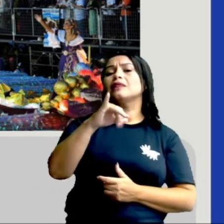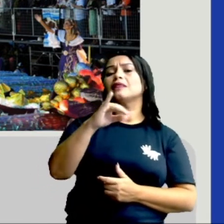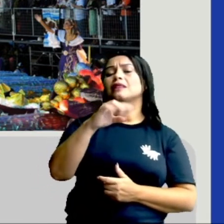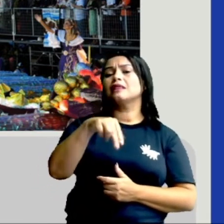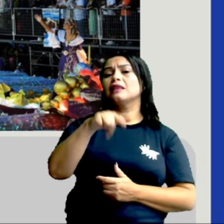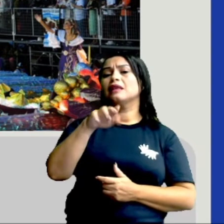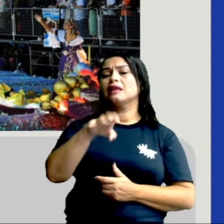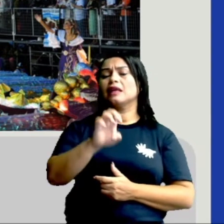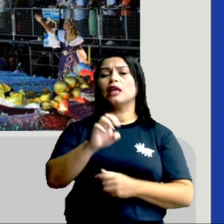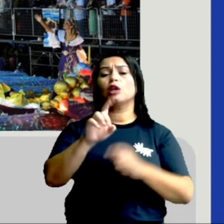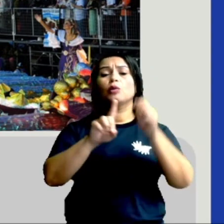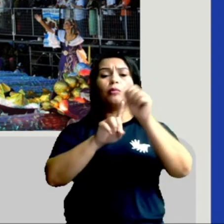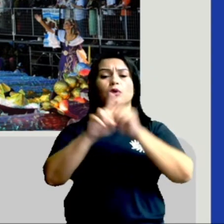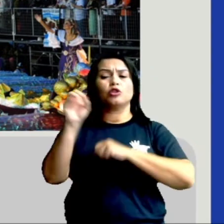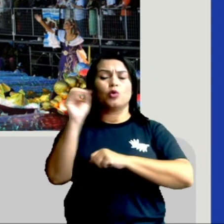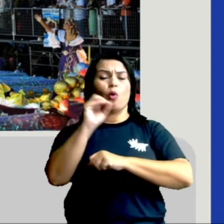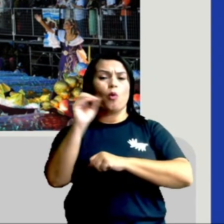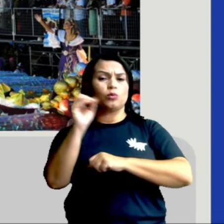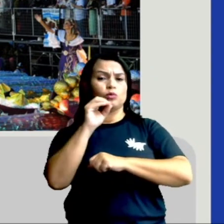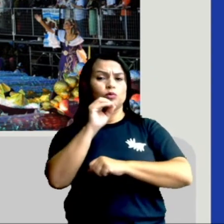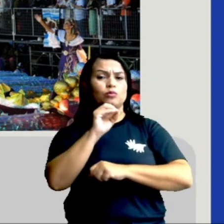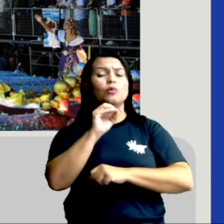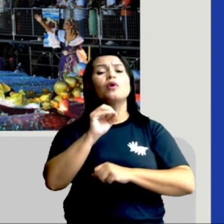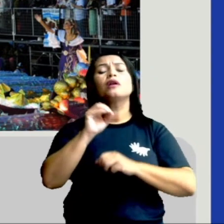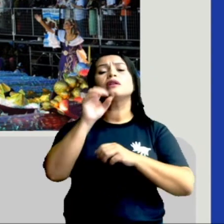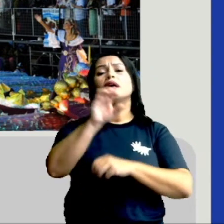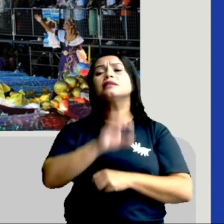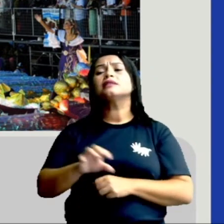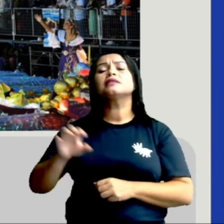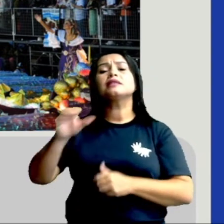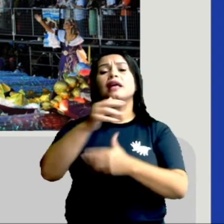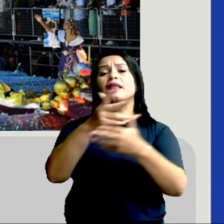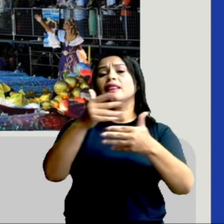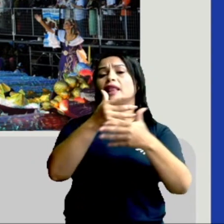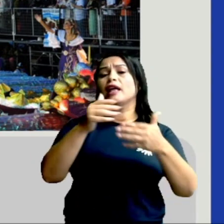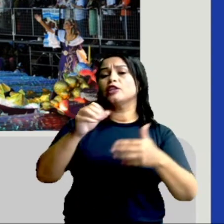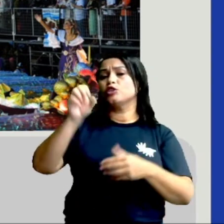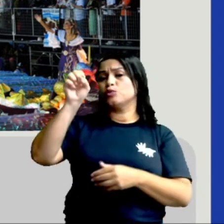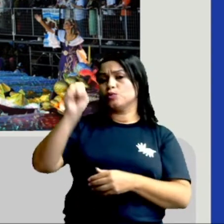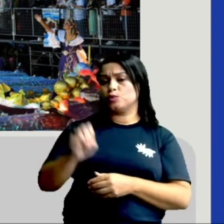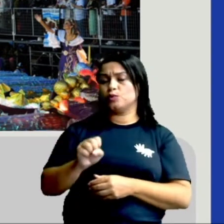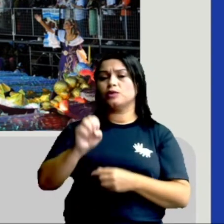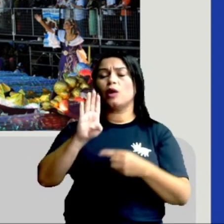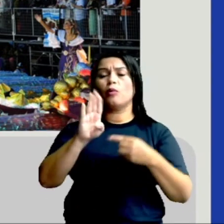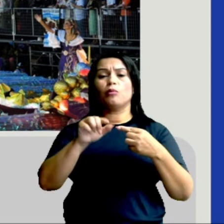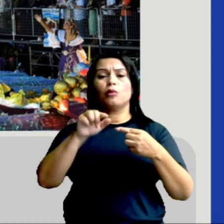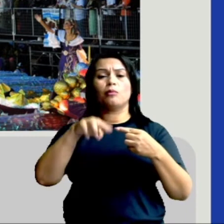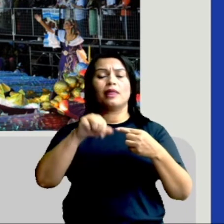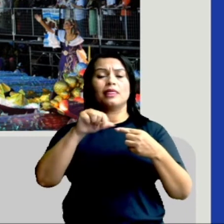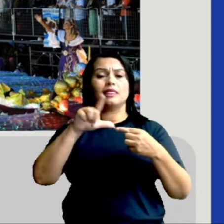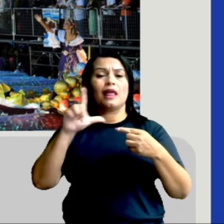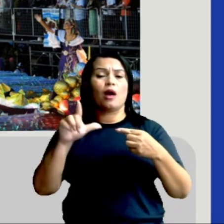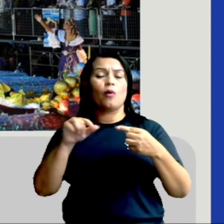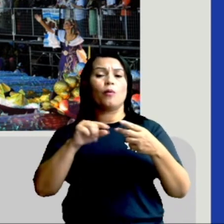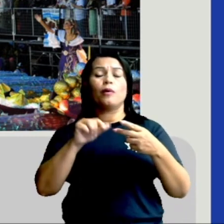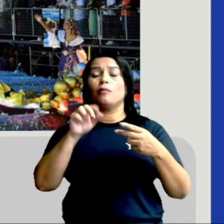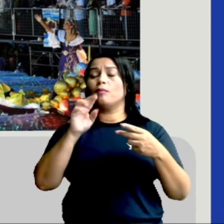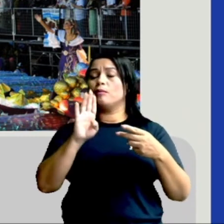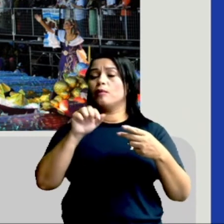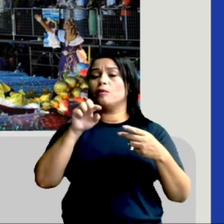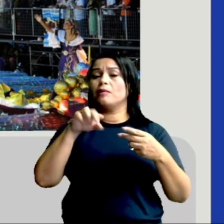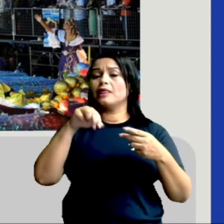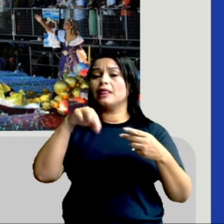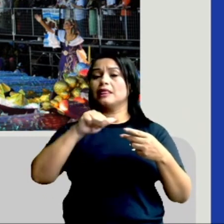algumas regiões, cidades do sul. Entre elas estão Blumenau, em Santa Catarina, tá? Temos